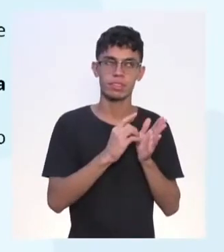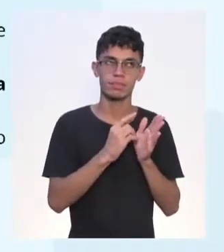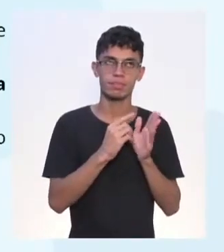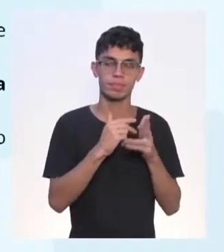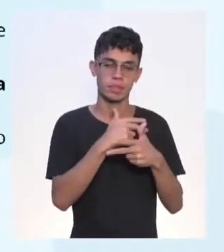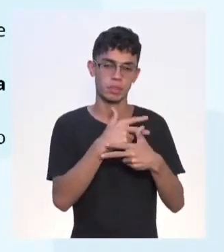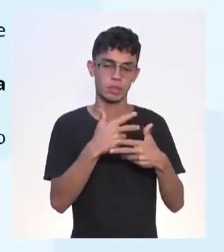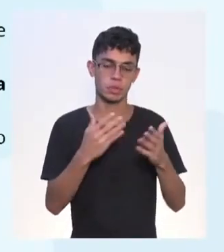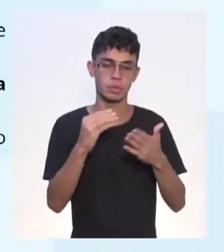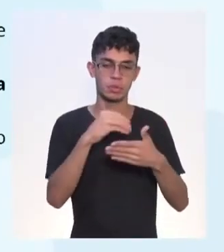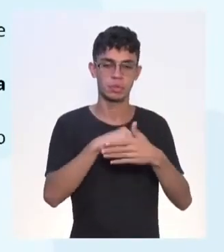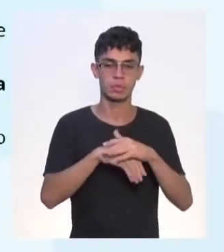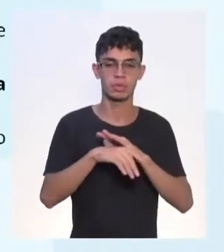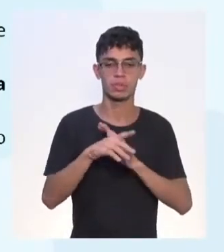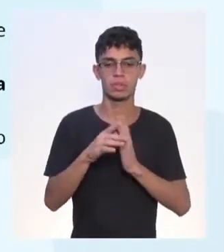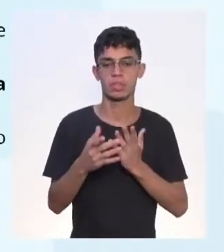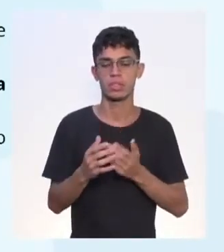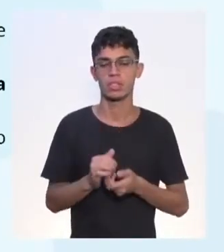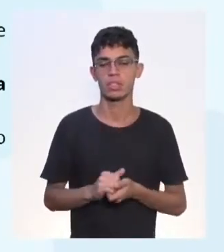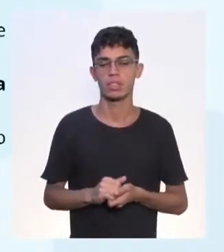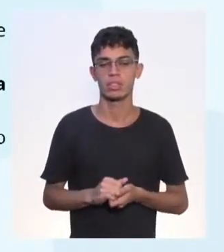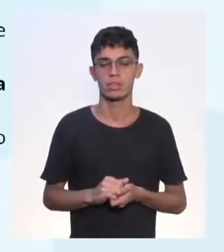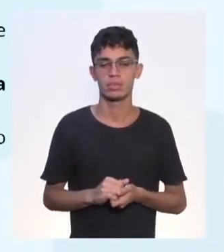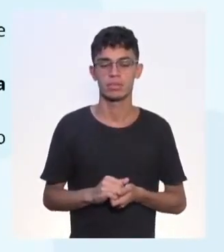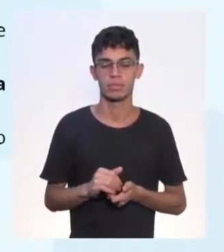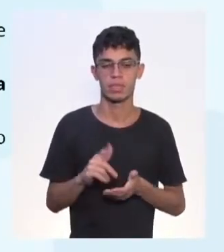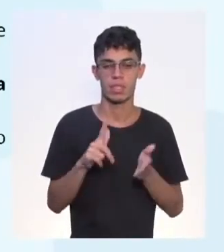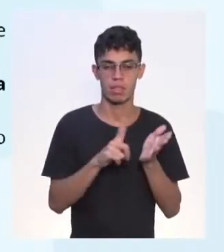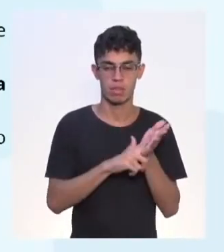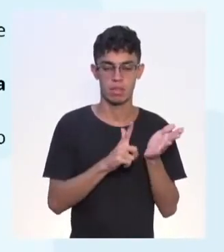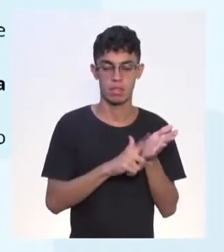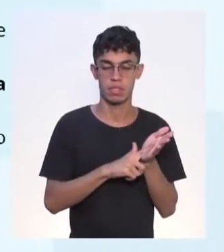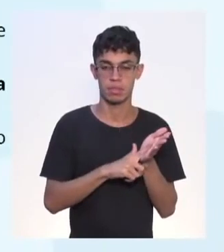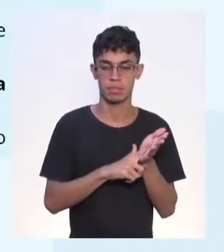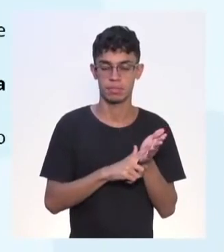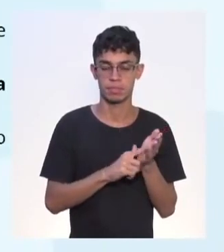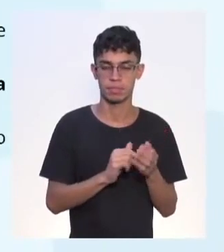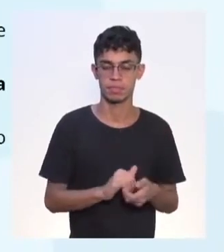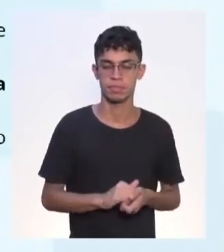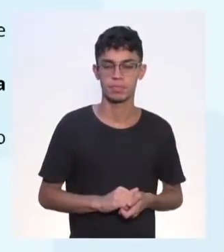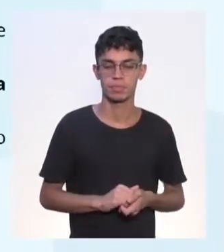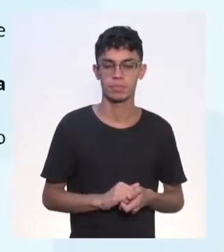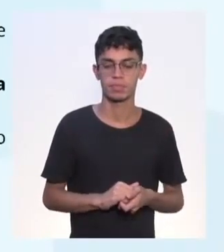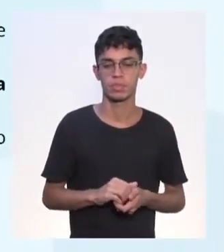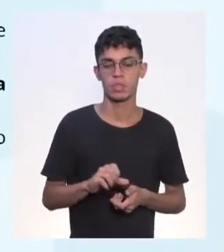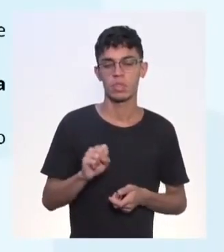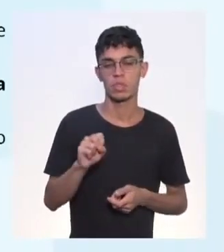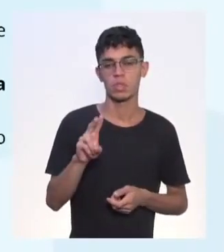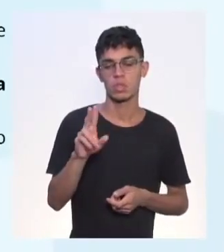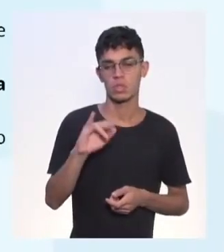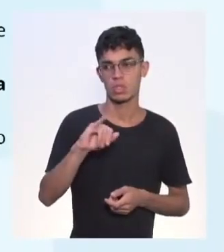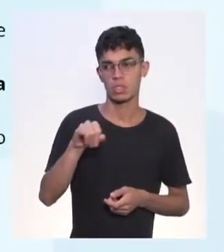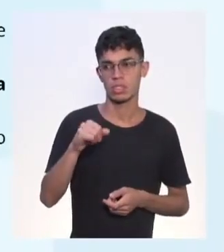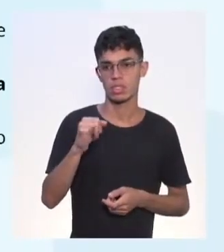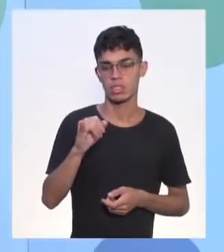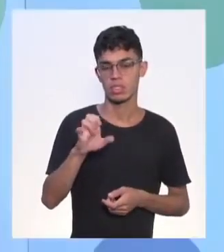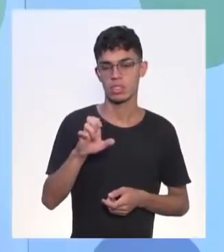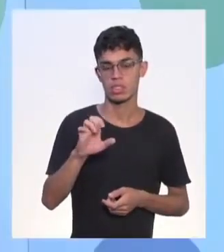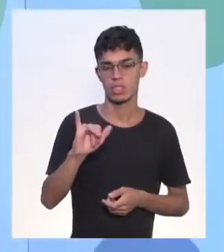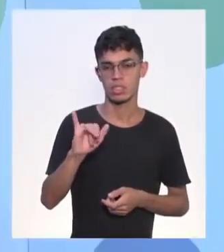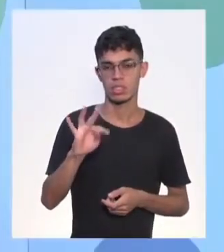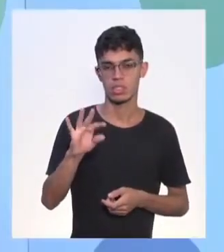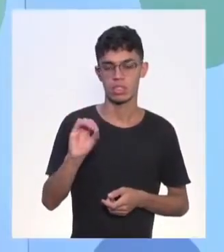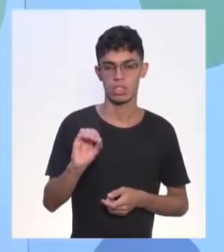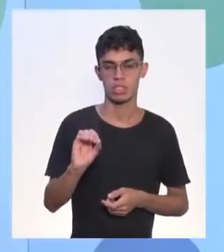esse, tá? A folhinha pregada, o núcleo dele é a folhinha, mas o sujeito é tudo isso. E o que esse sujeito fazia? Marcava, então é o verbo. O que